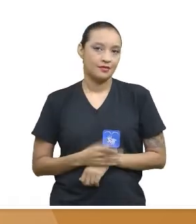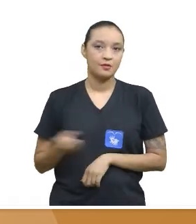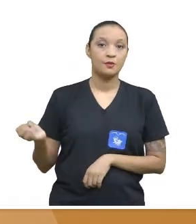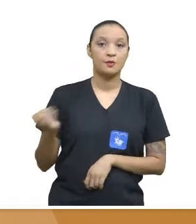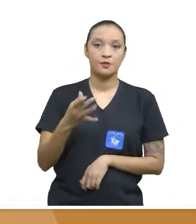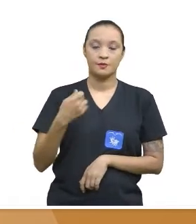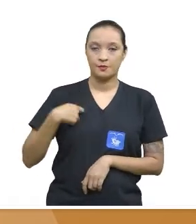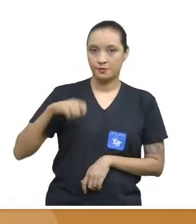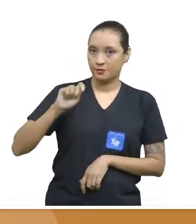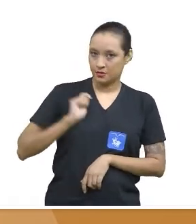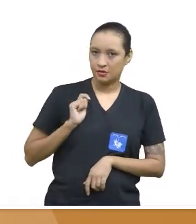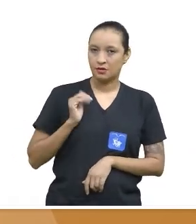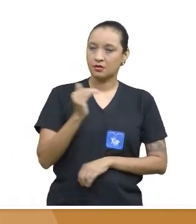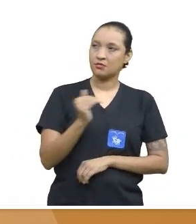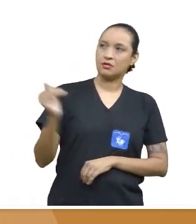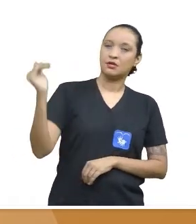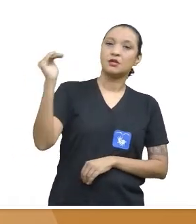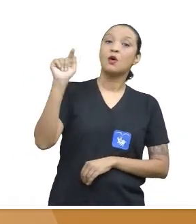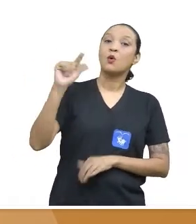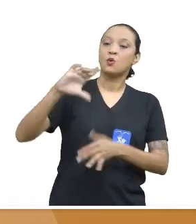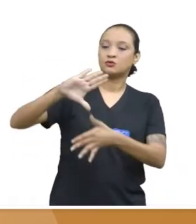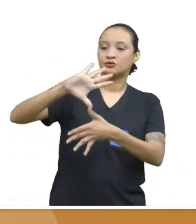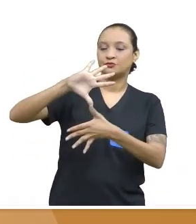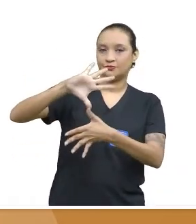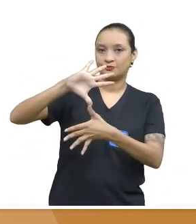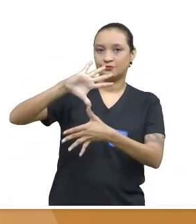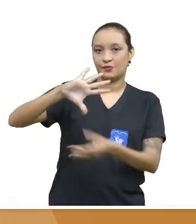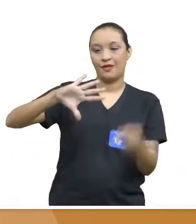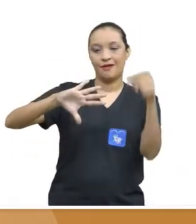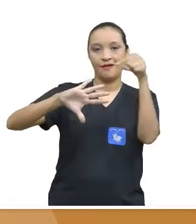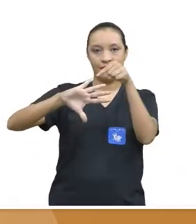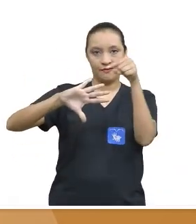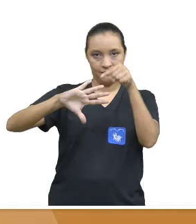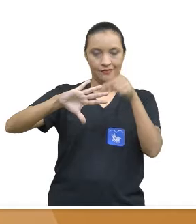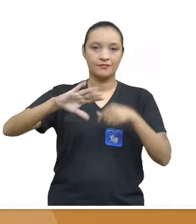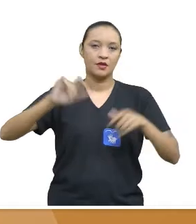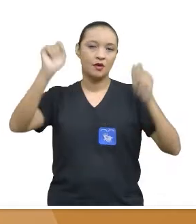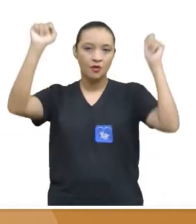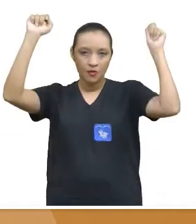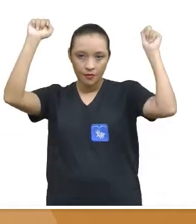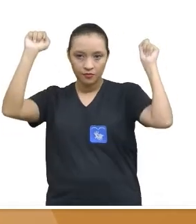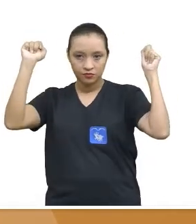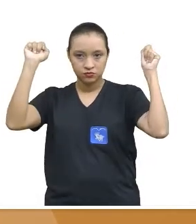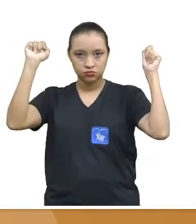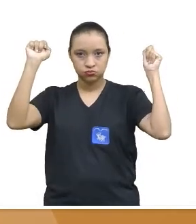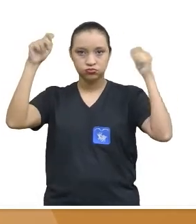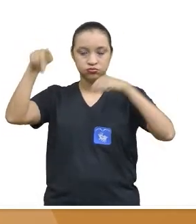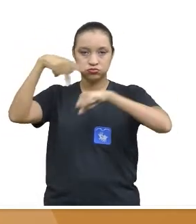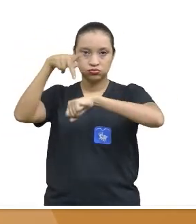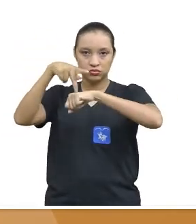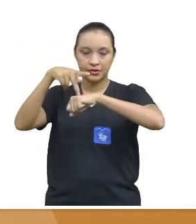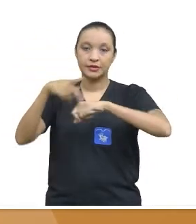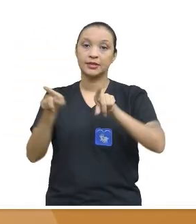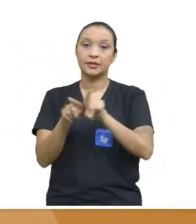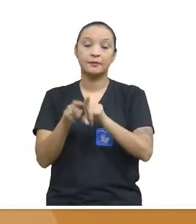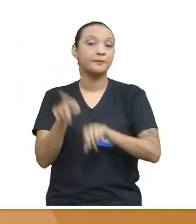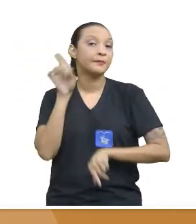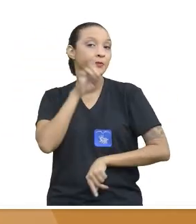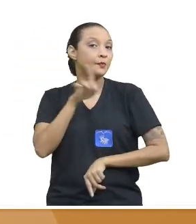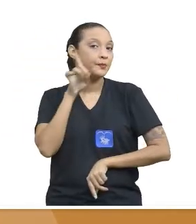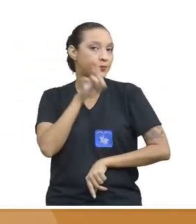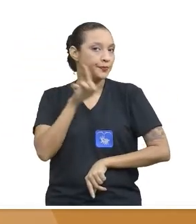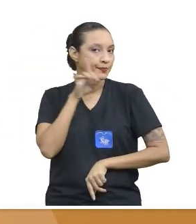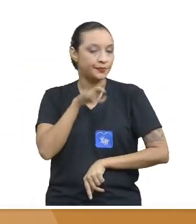composta lá em cima, lá na América do Norte, composta pelo México e parte dos Estados Unidos. É chamada de